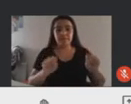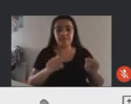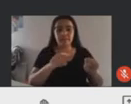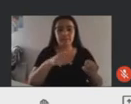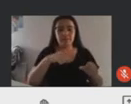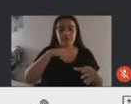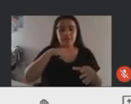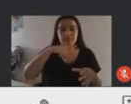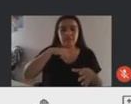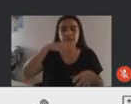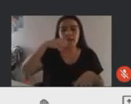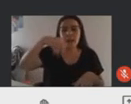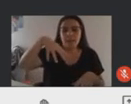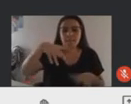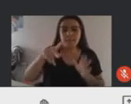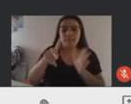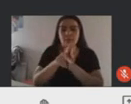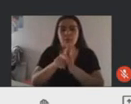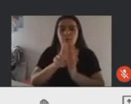de ultravioleta,